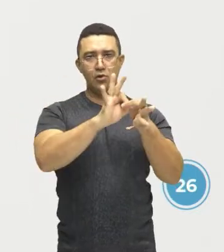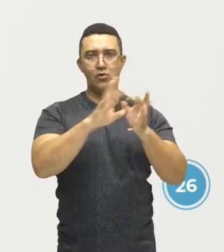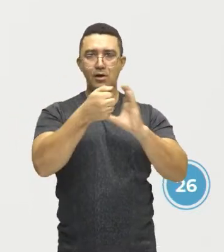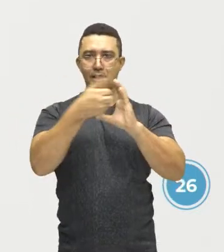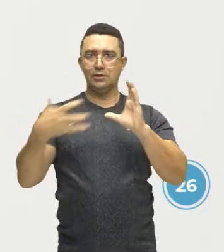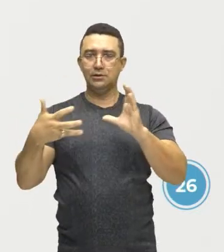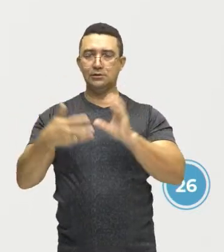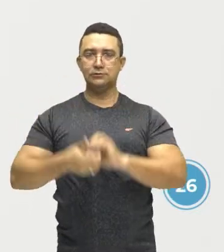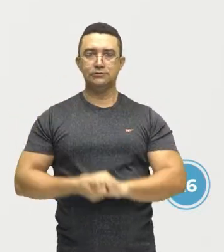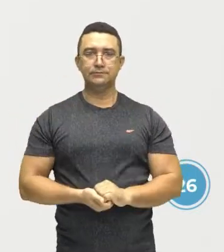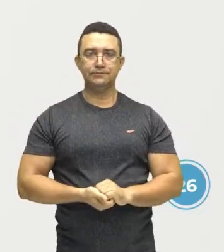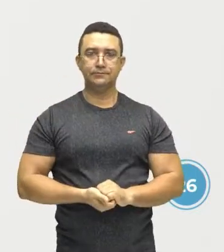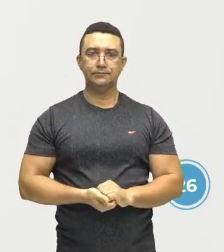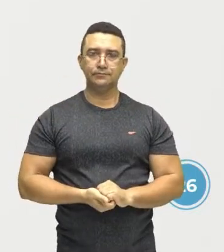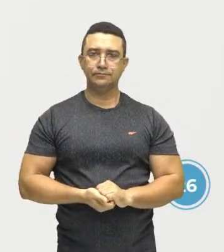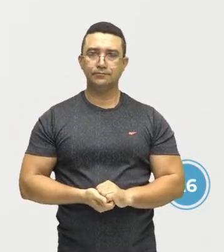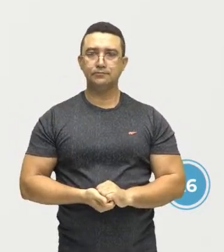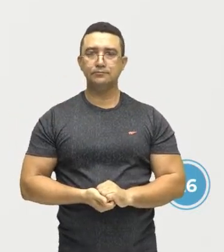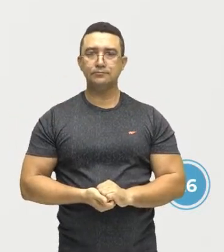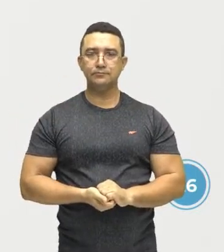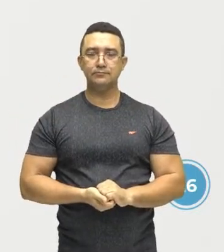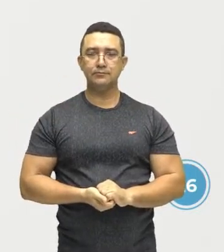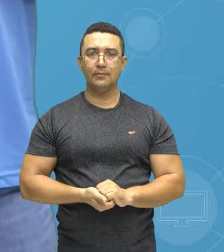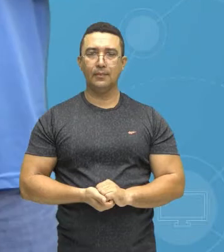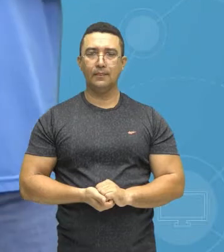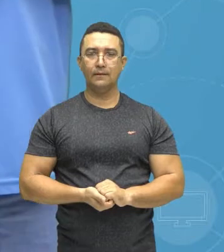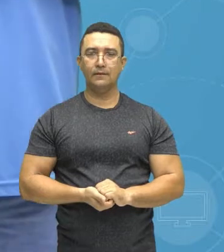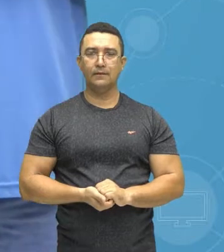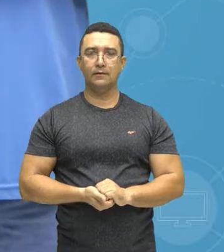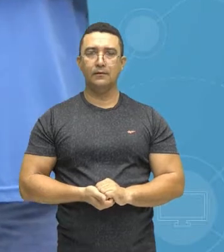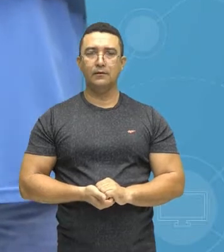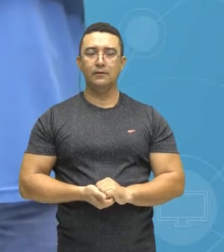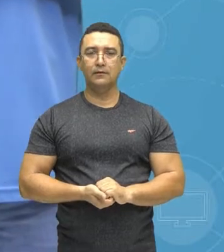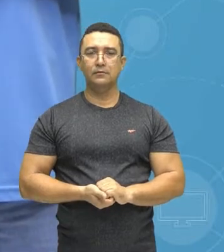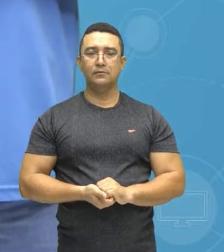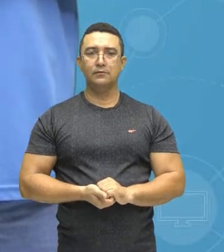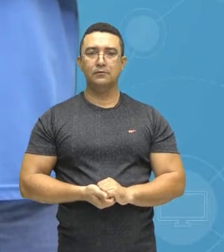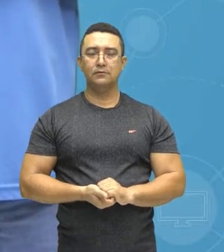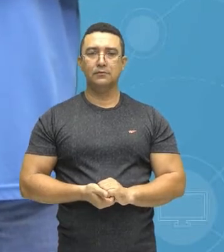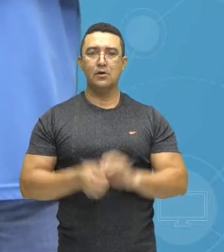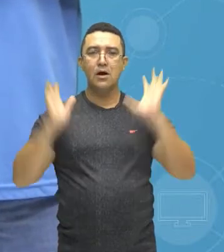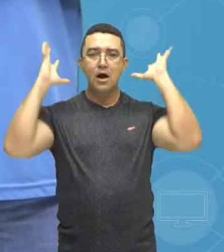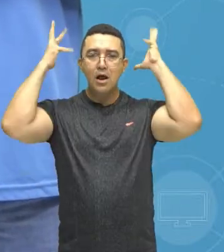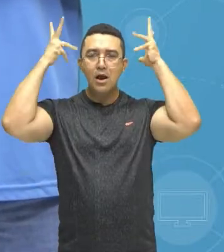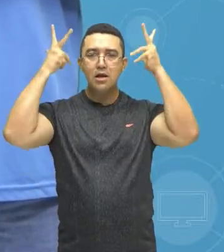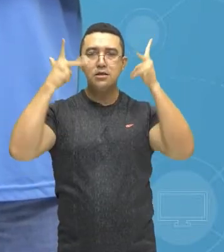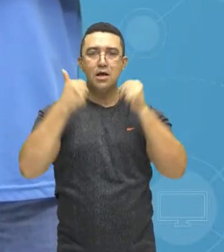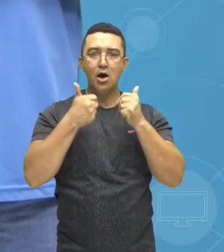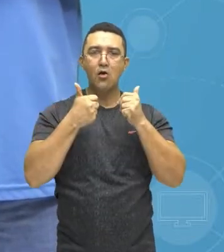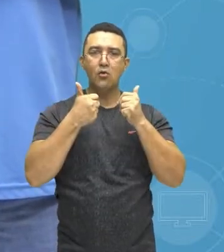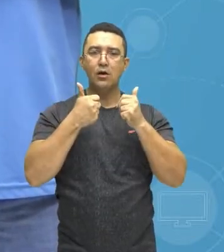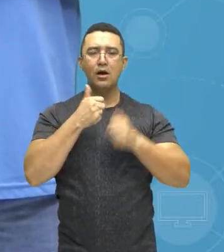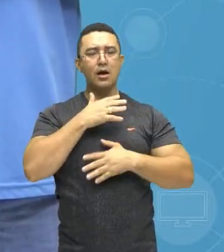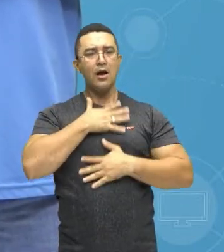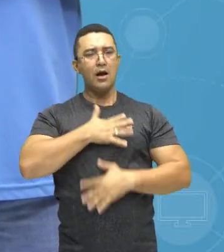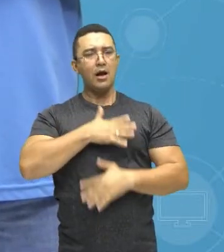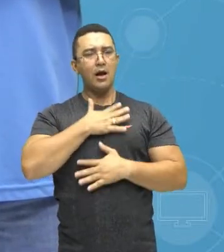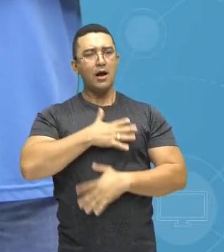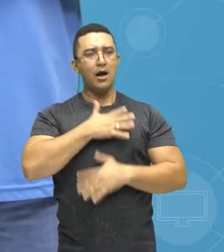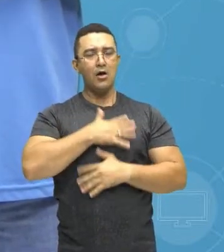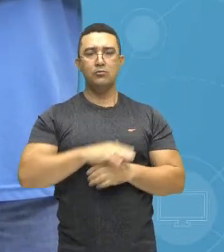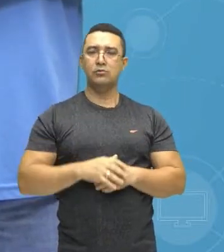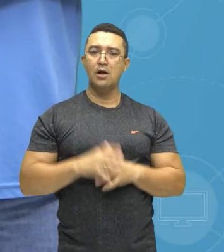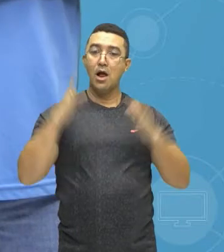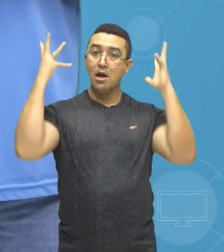muito bem. Olha só, exemplos, temos mais exemplos aqui, ó. O leão, olha só, observe aqui ao meu lado, o leão estava tranquilo, o leão